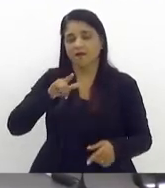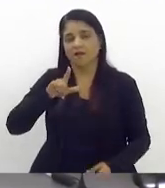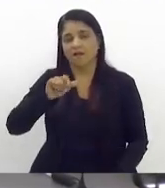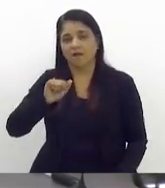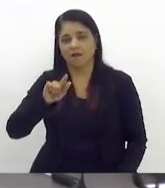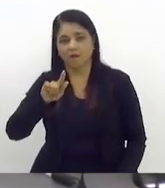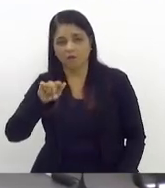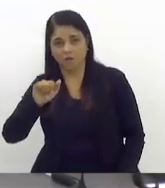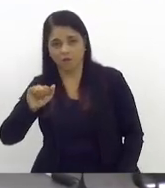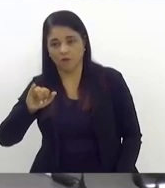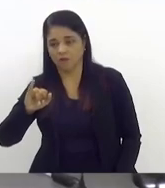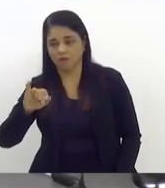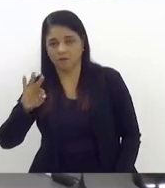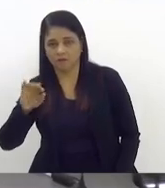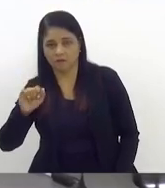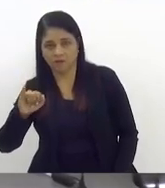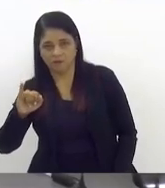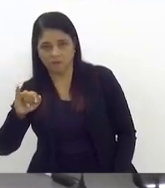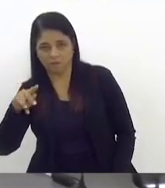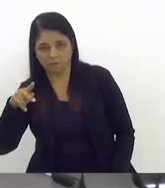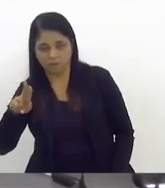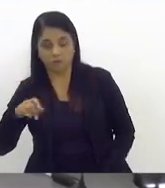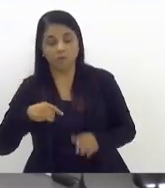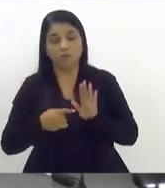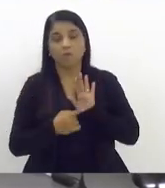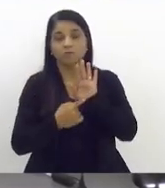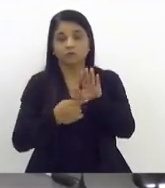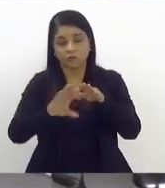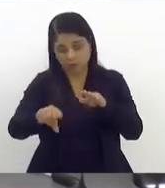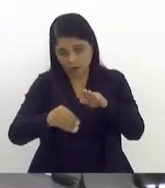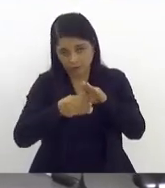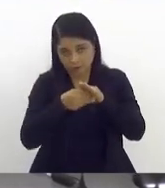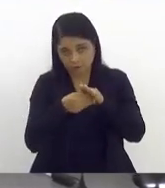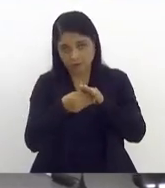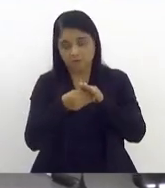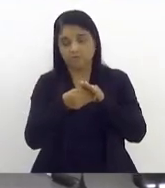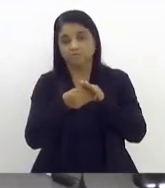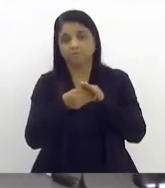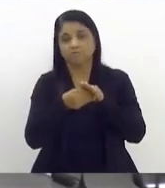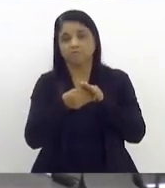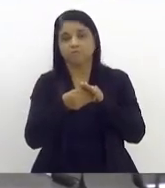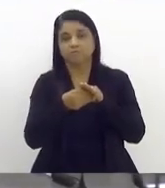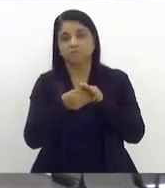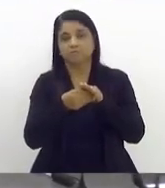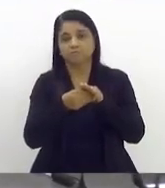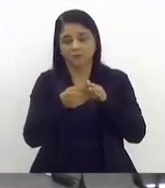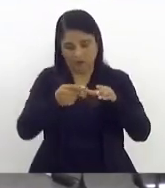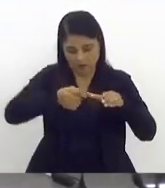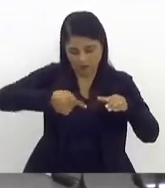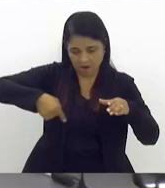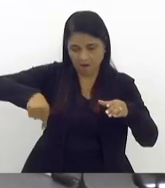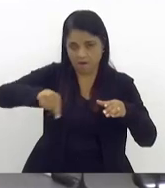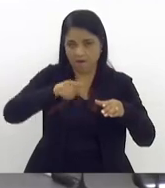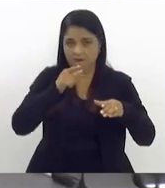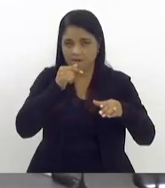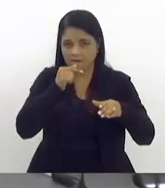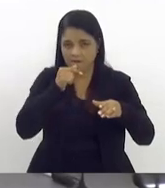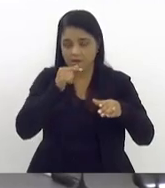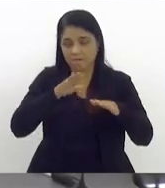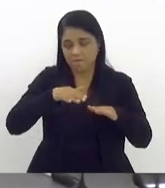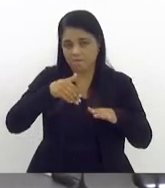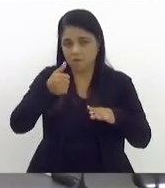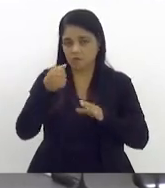e nós, nas nossas emendas, mostramos que essa parte do entorno só poderia ser destinada à